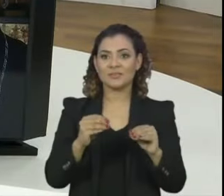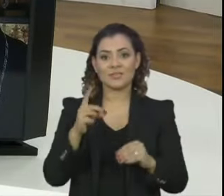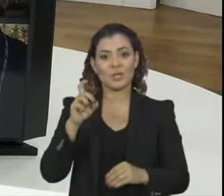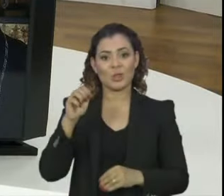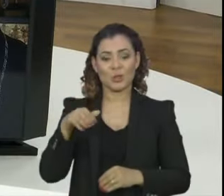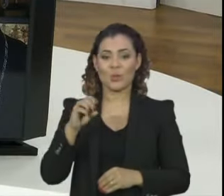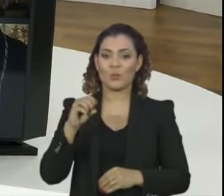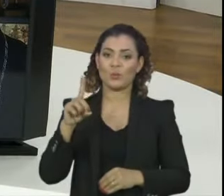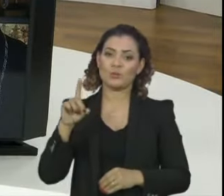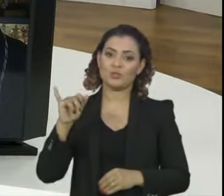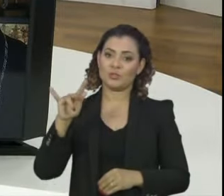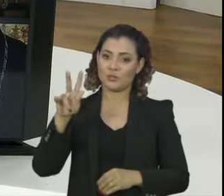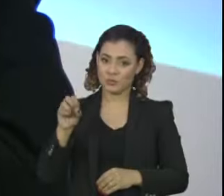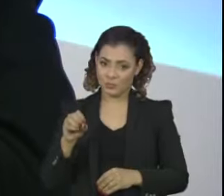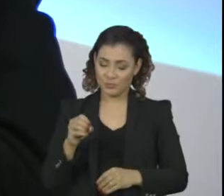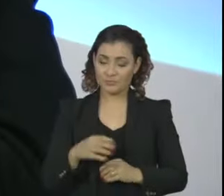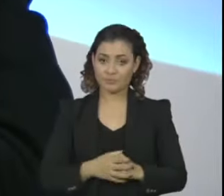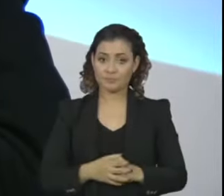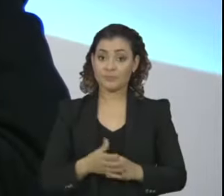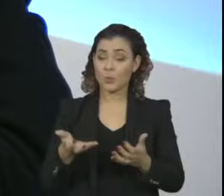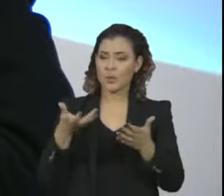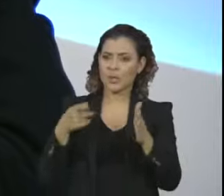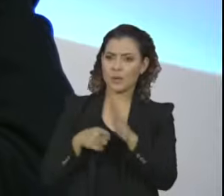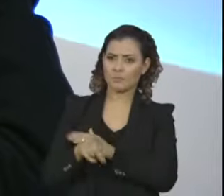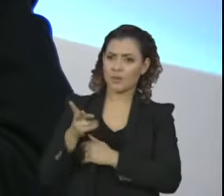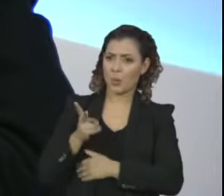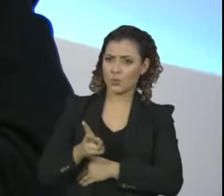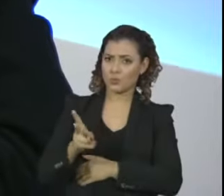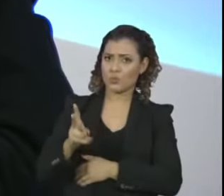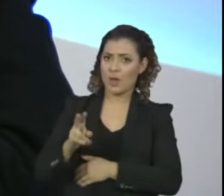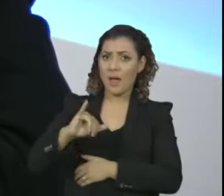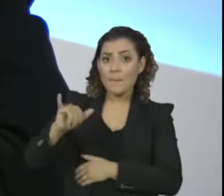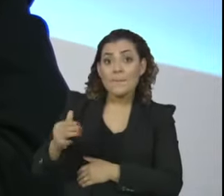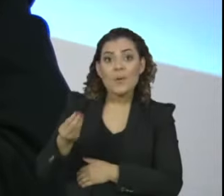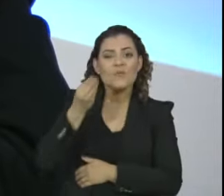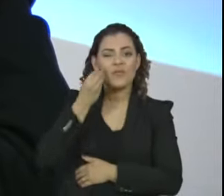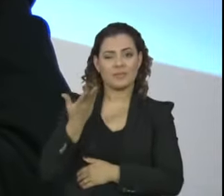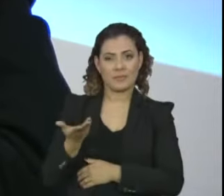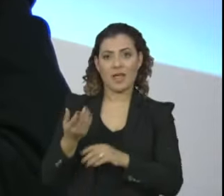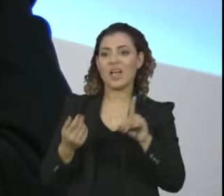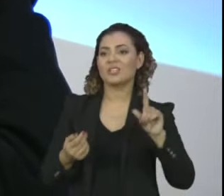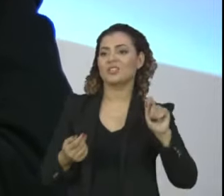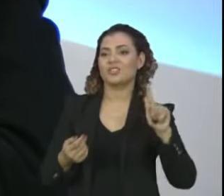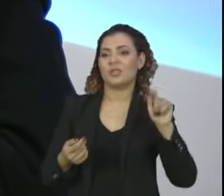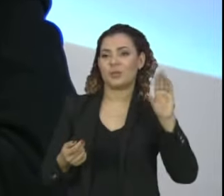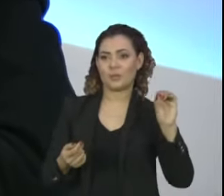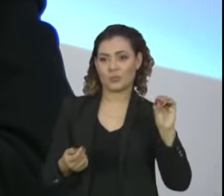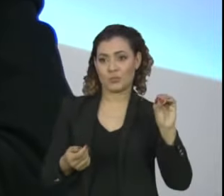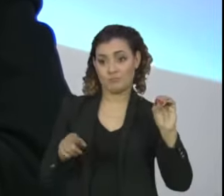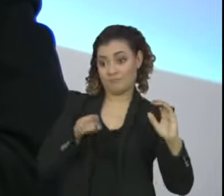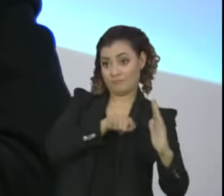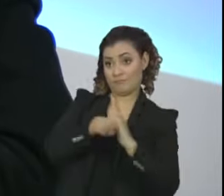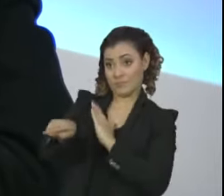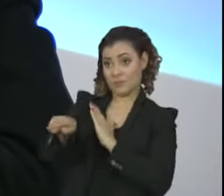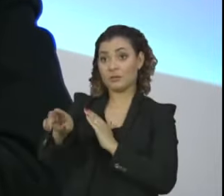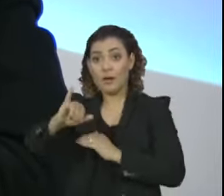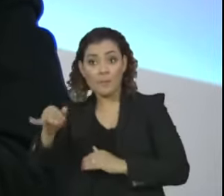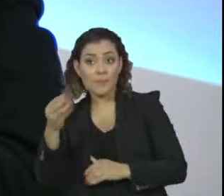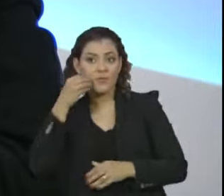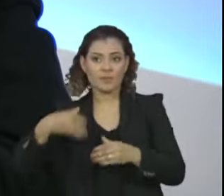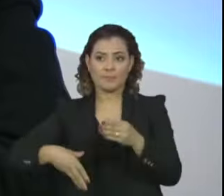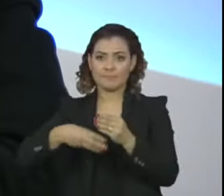Lu eu queria continuar pela carona no que o dia que eu perguntava assim